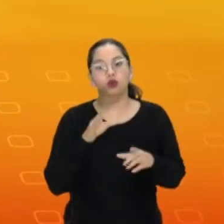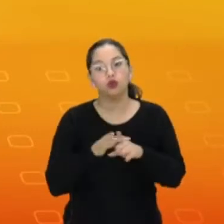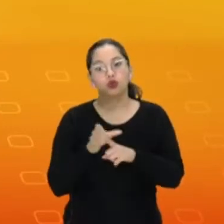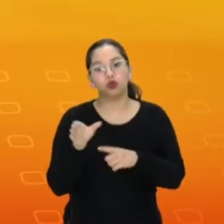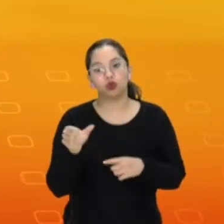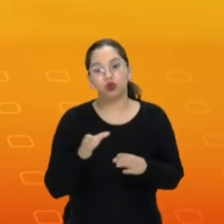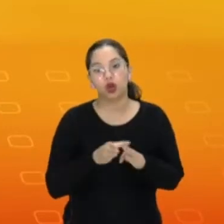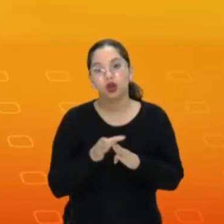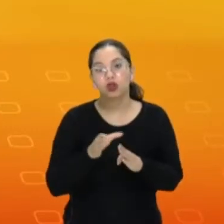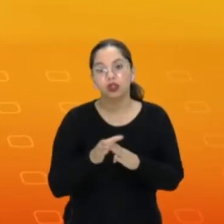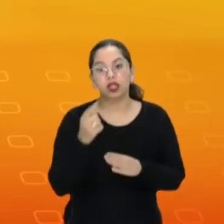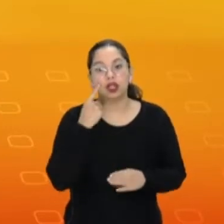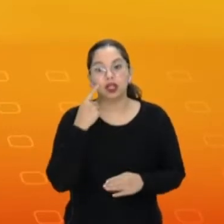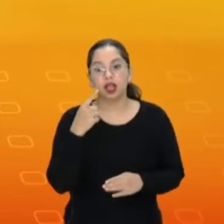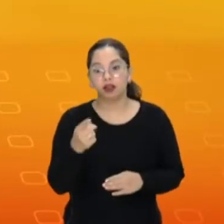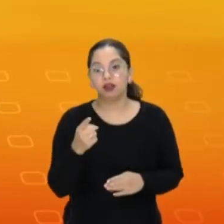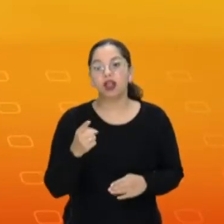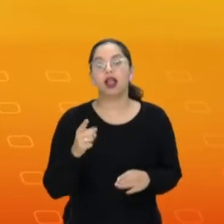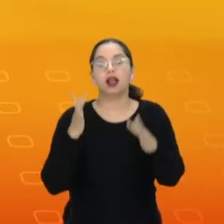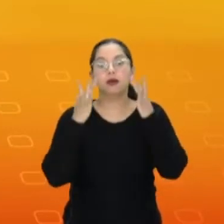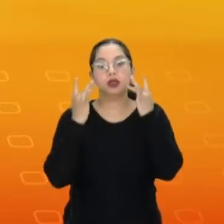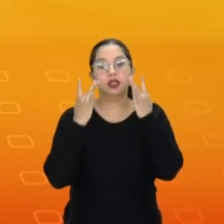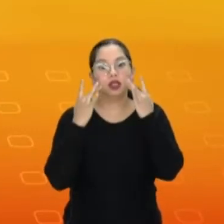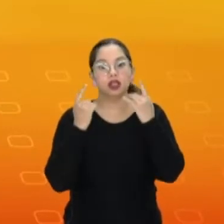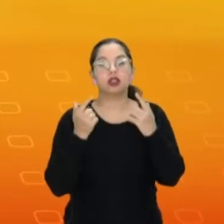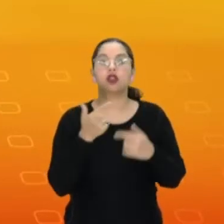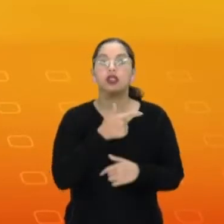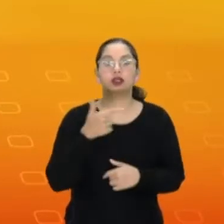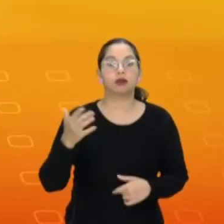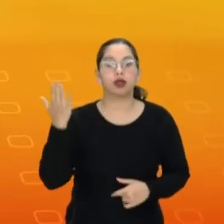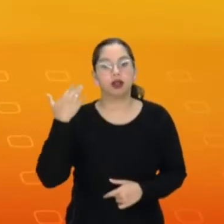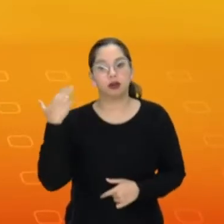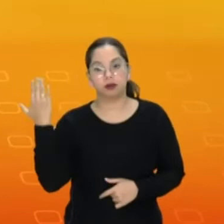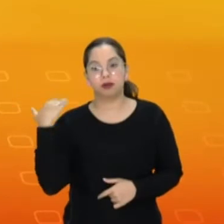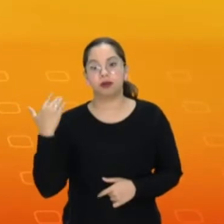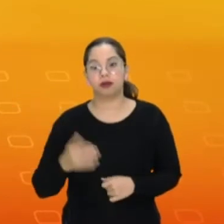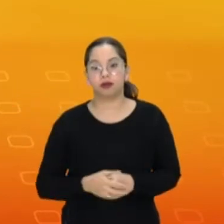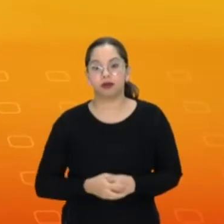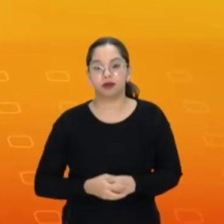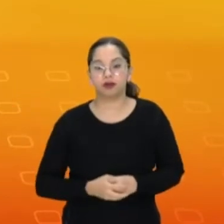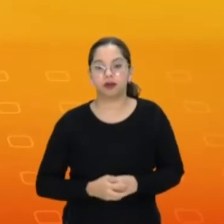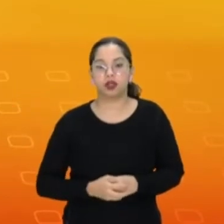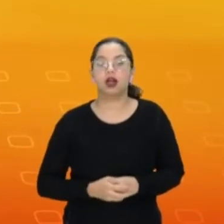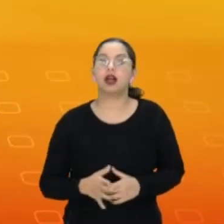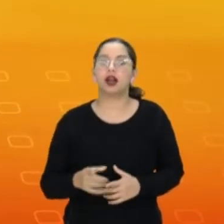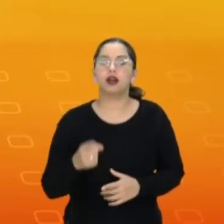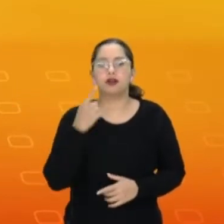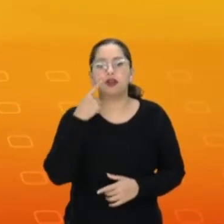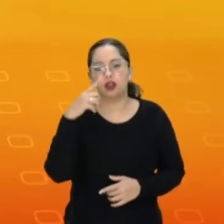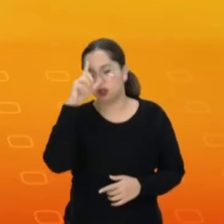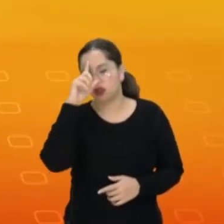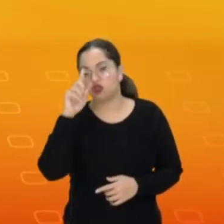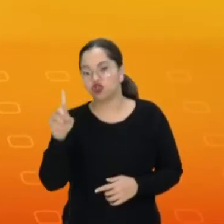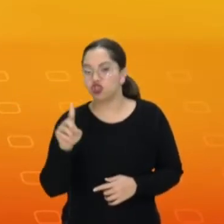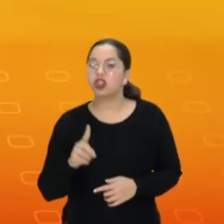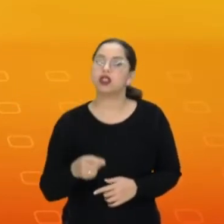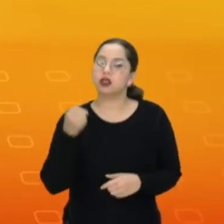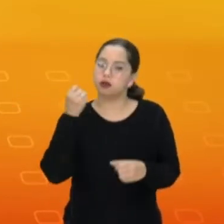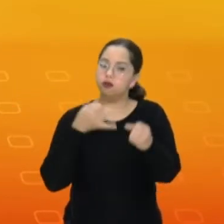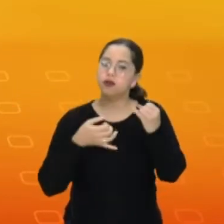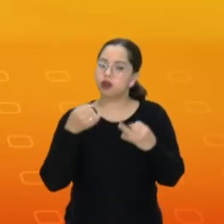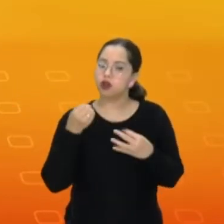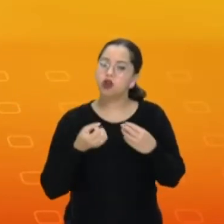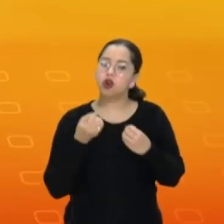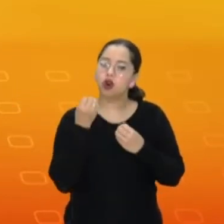né que teve alguns convidados dentro do painel tá à disposição Bom dia aí que também foi abordado essa esse detalhamento sobre os